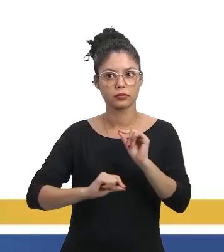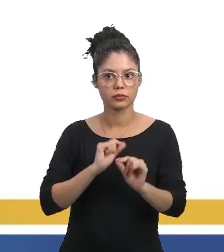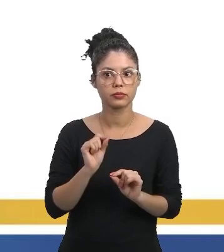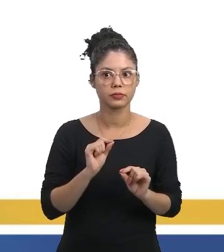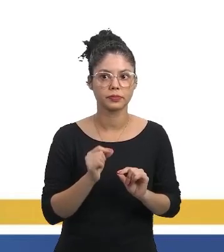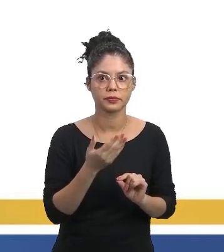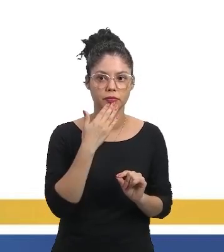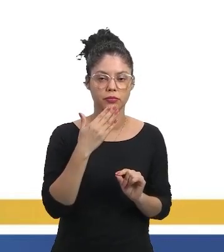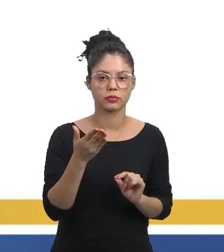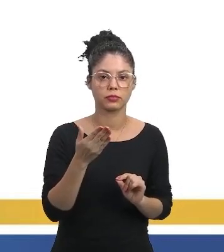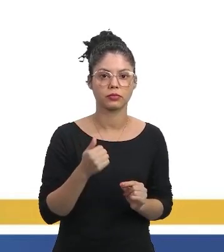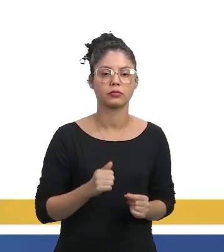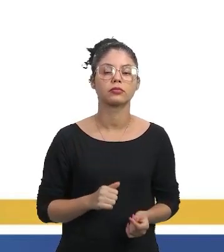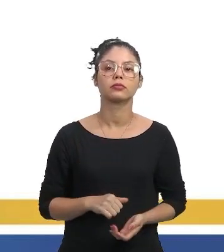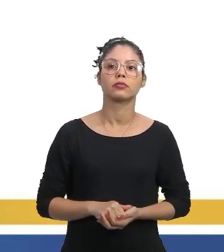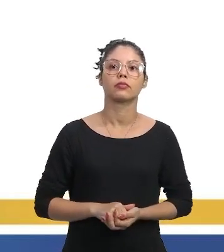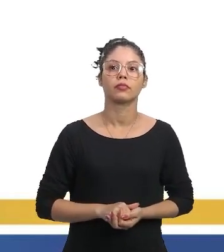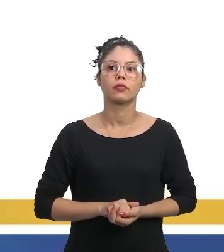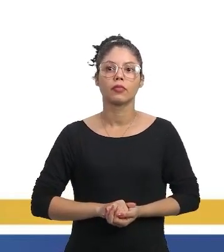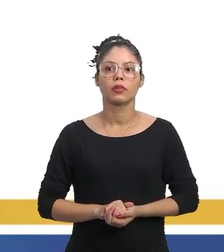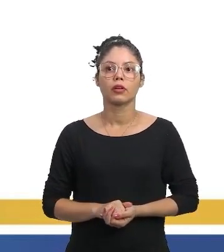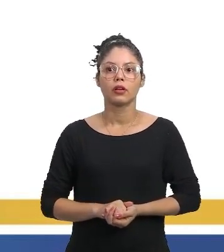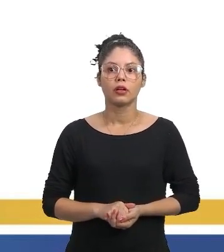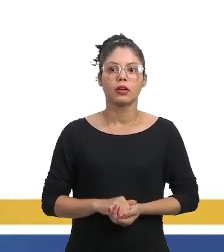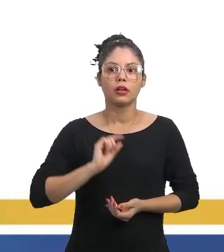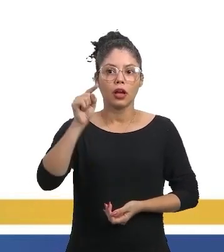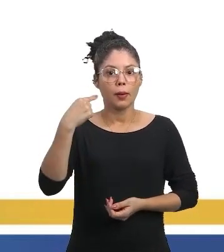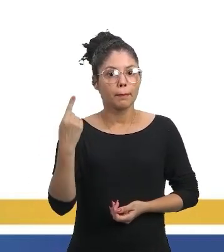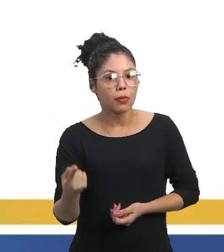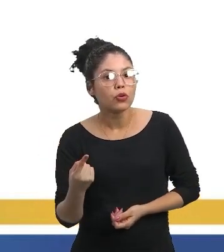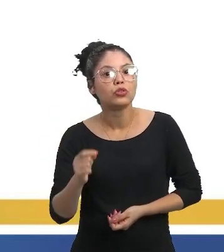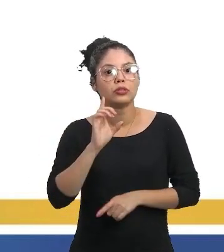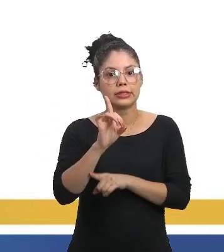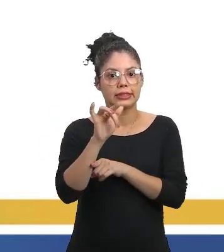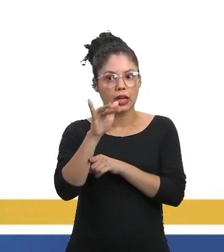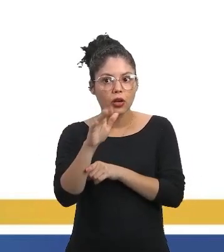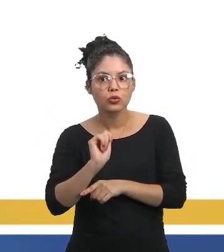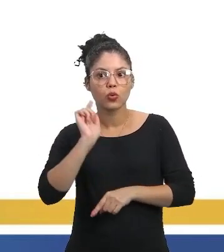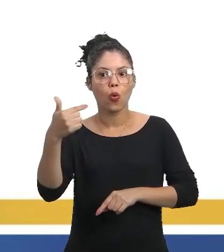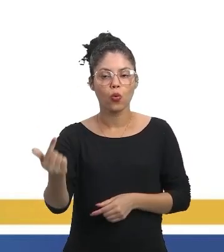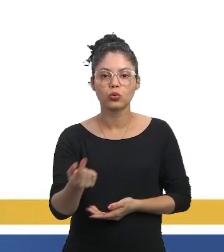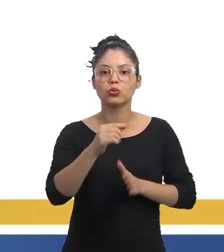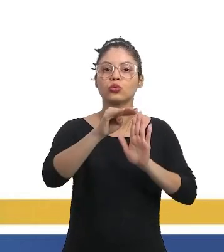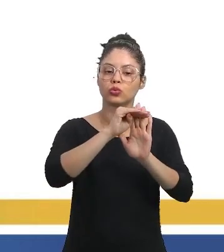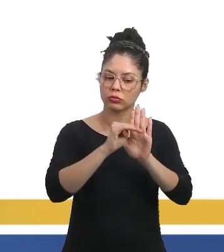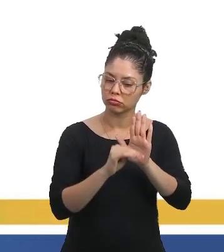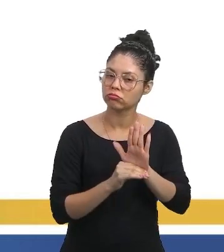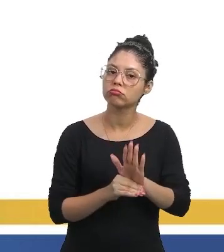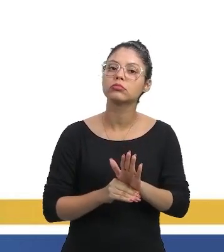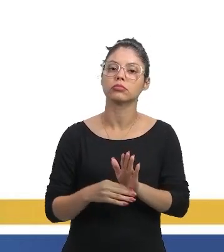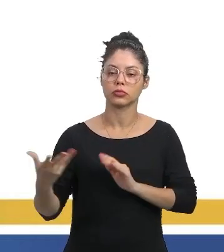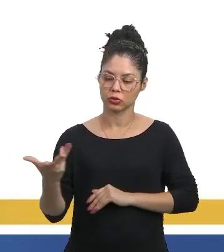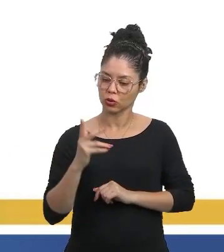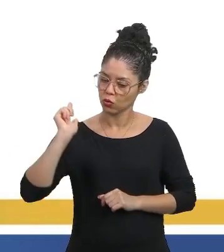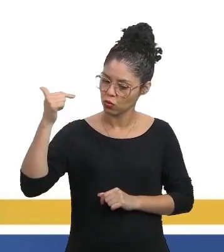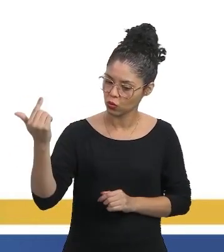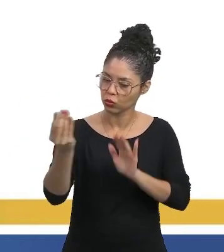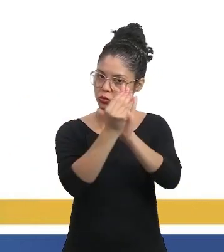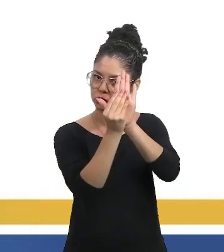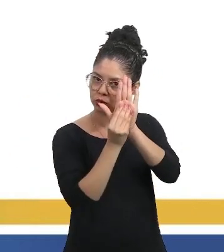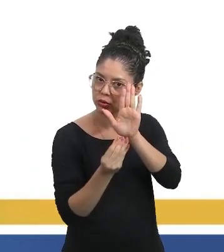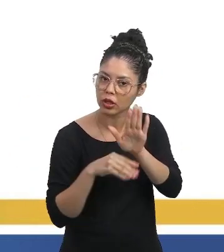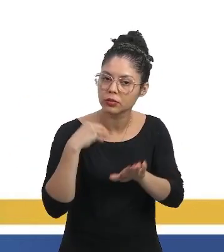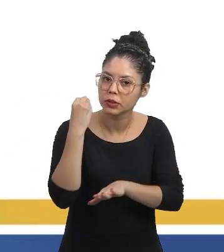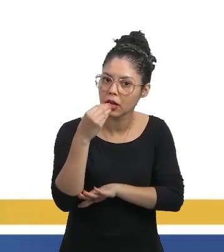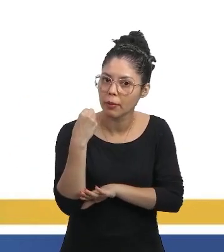que a questão pede? Após o modelo de Dalton, outros modelos baseados em outros dados